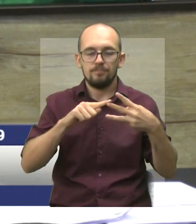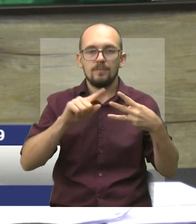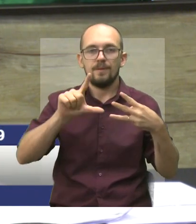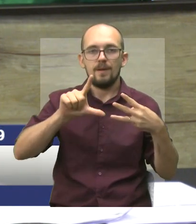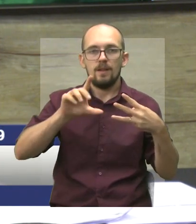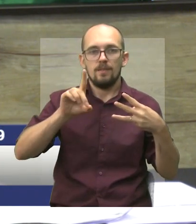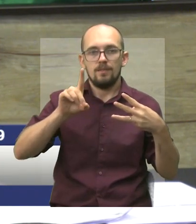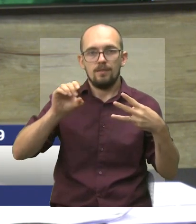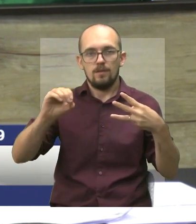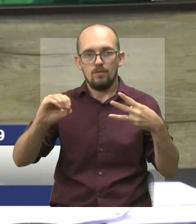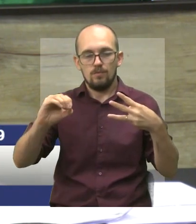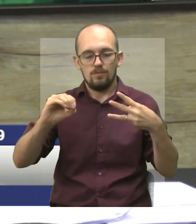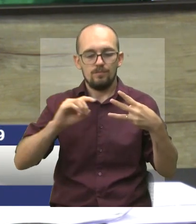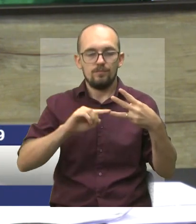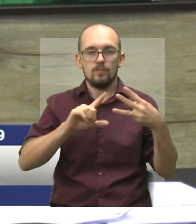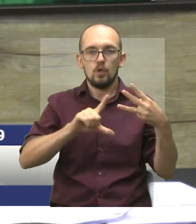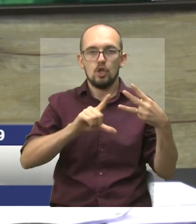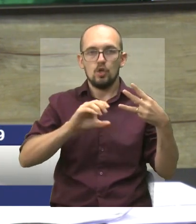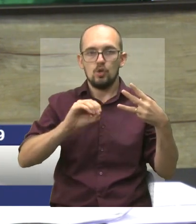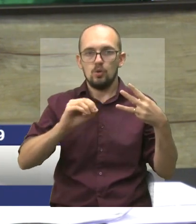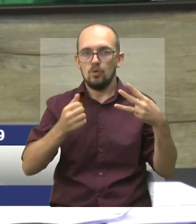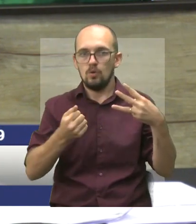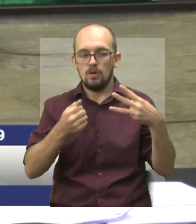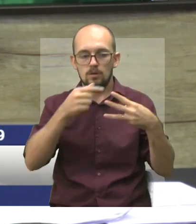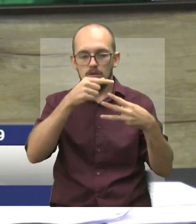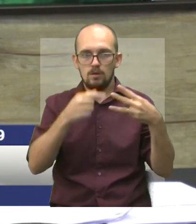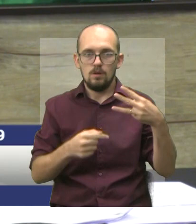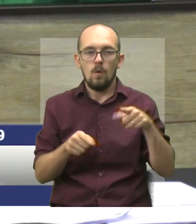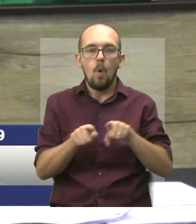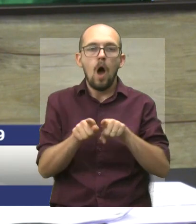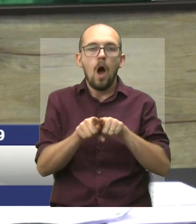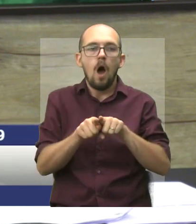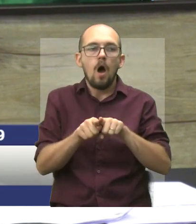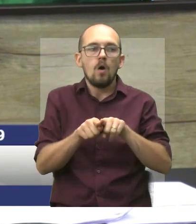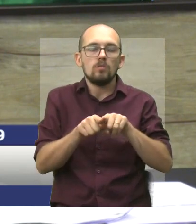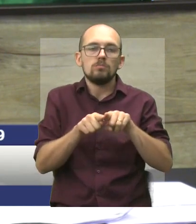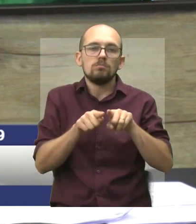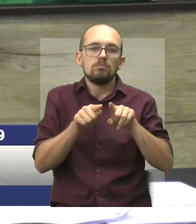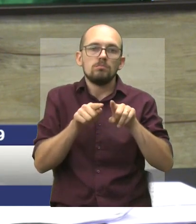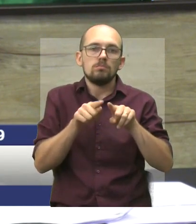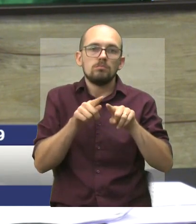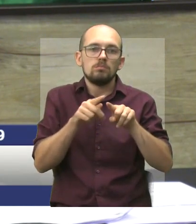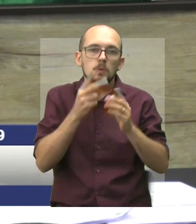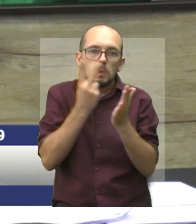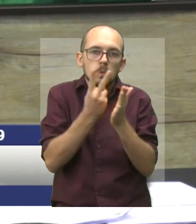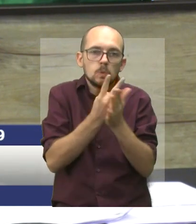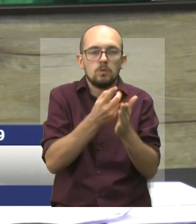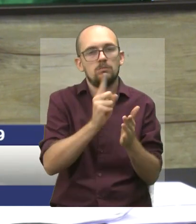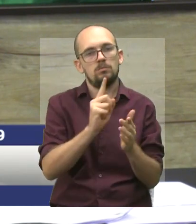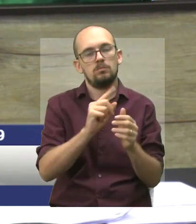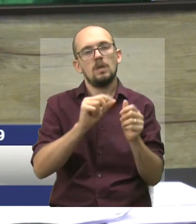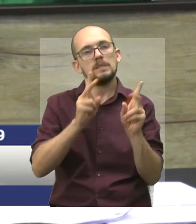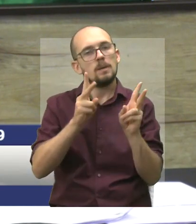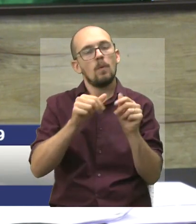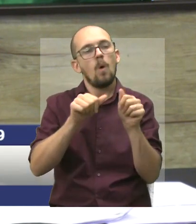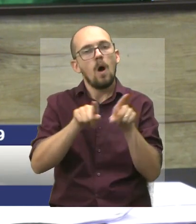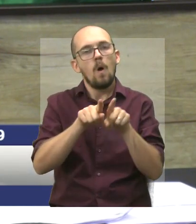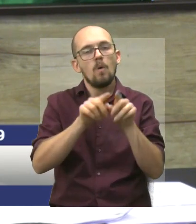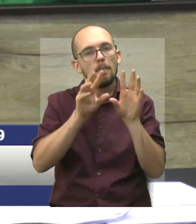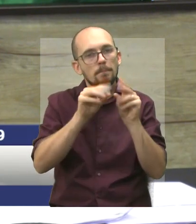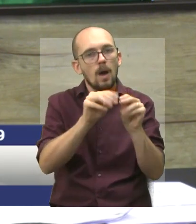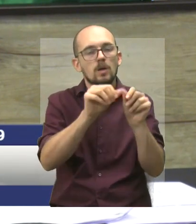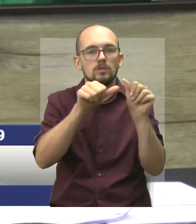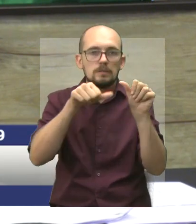e a LOA, não são estáticos. Por isso que eles são divididos em três